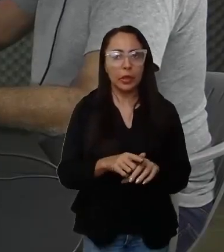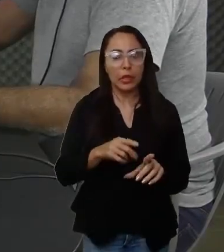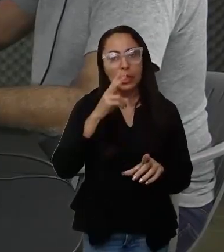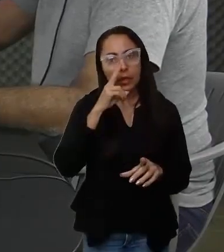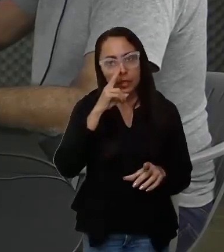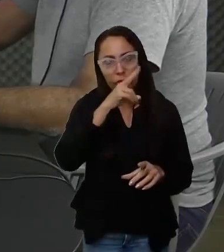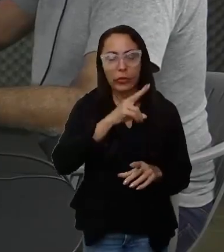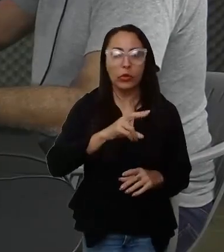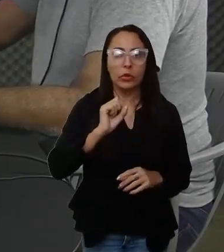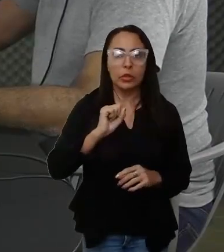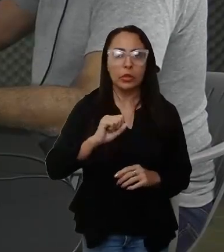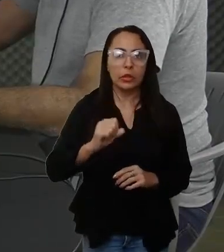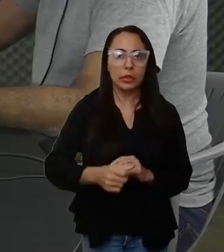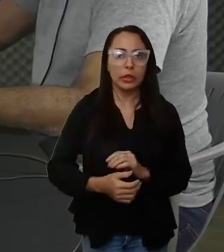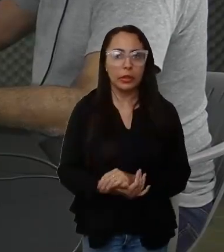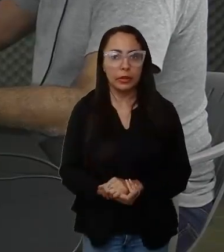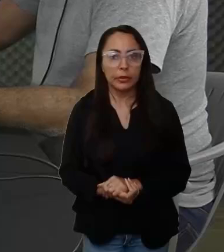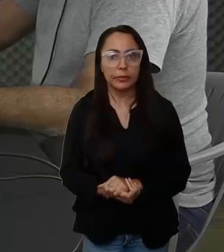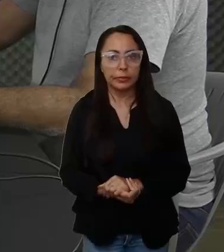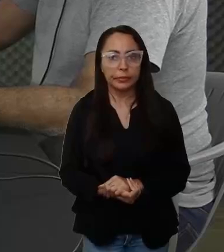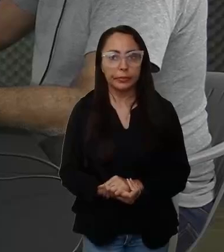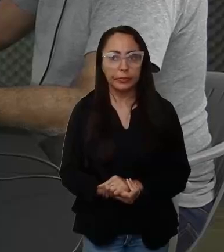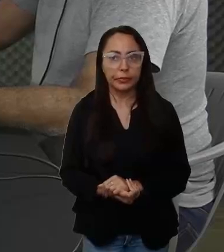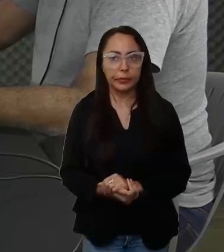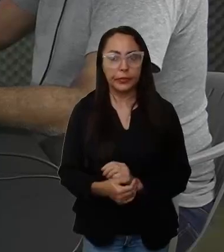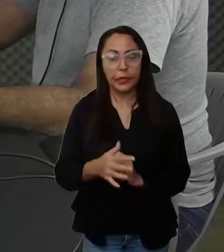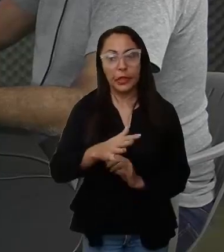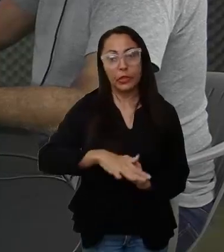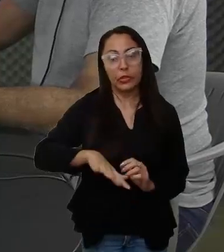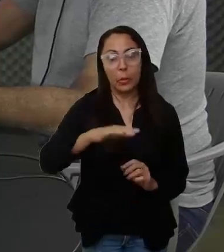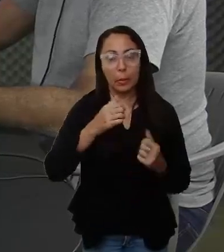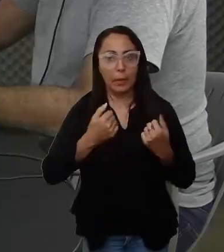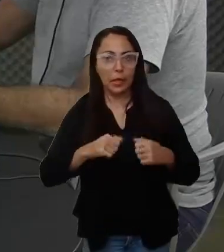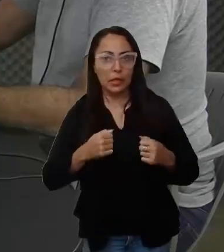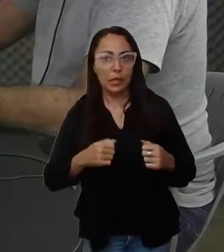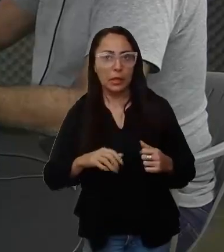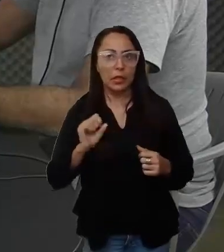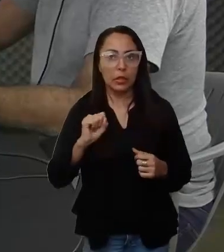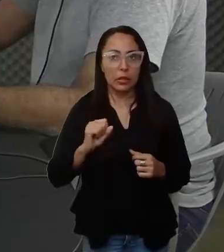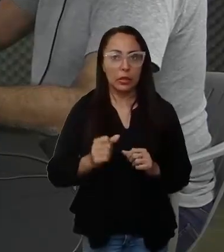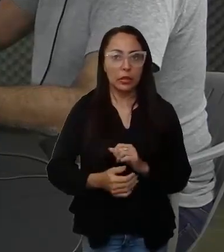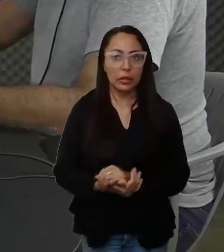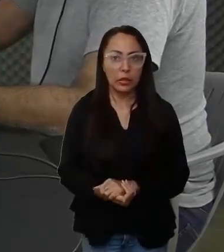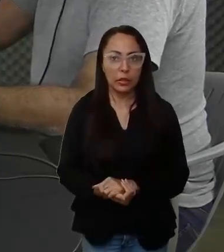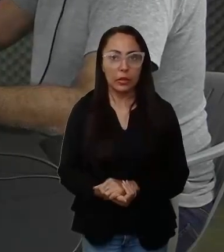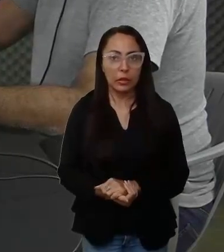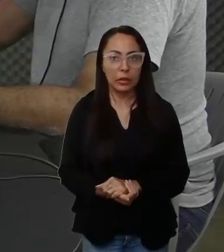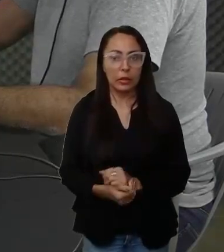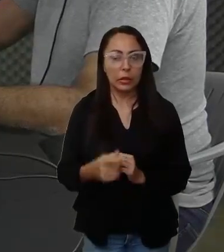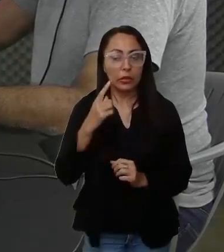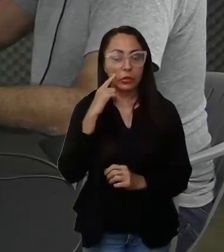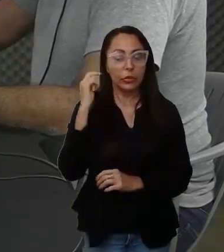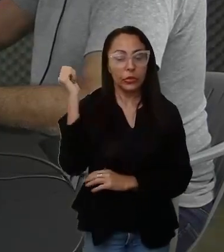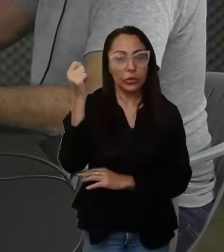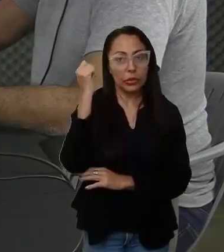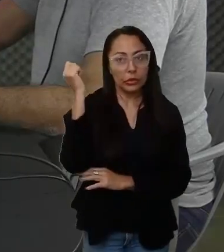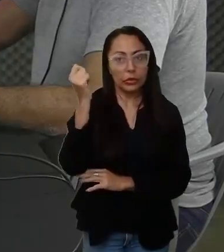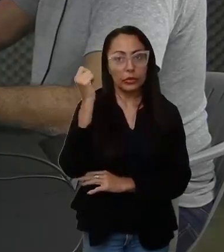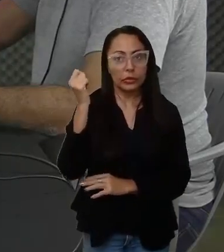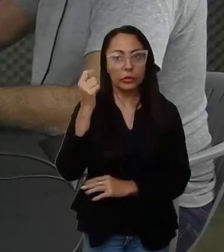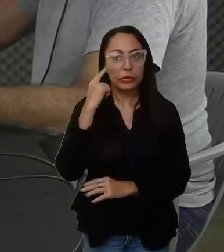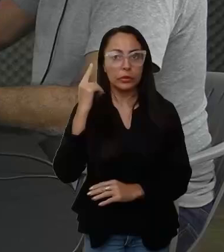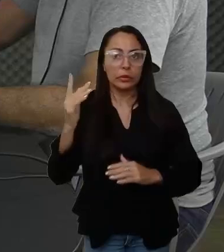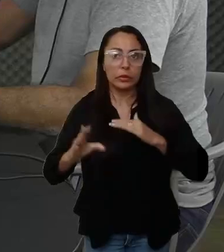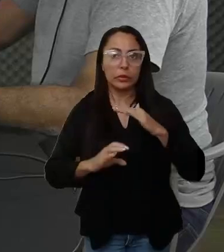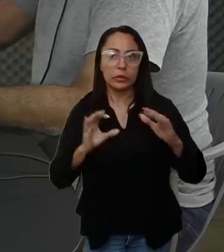desprendida para atender aqueles que estão na extrema necessidade, como é o caso da catástrofe lá no Rio Grande do Sul. Então, as empresas têm se